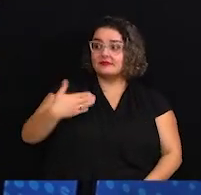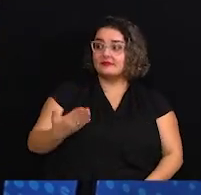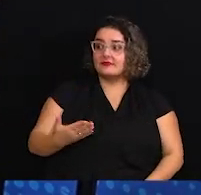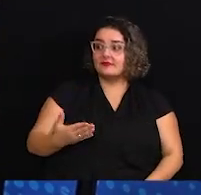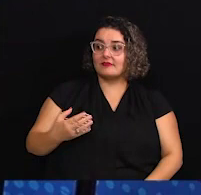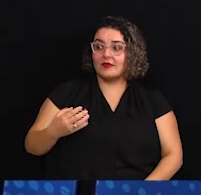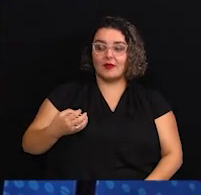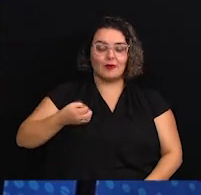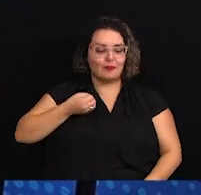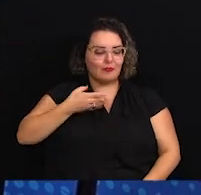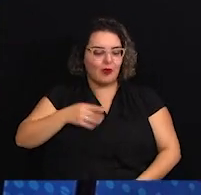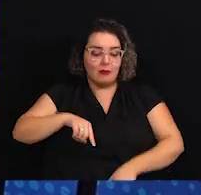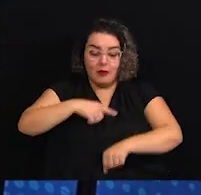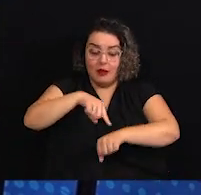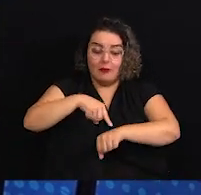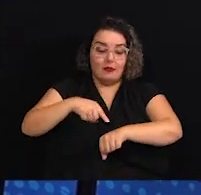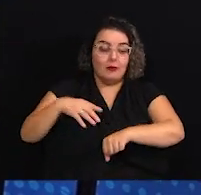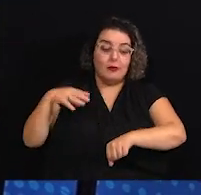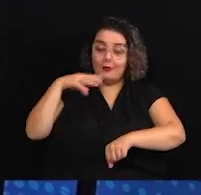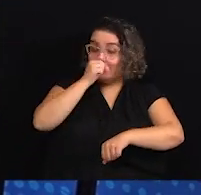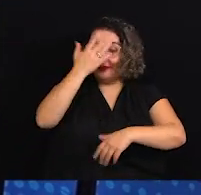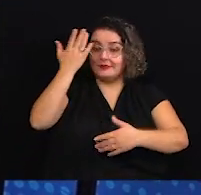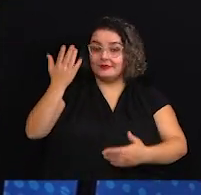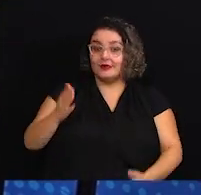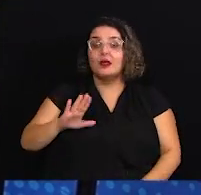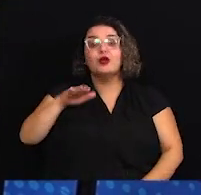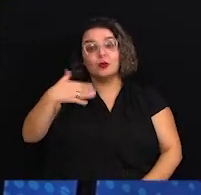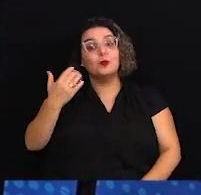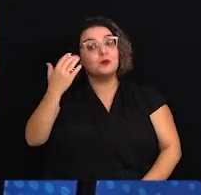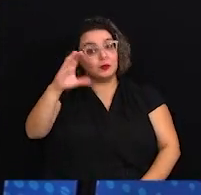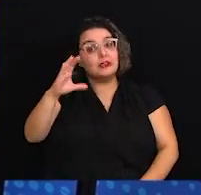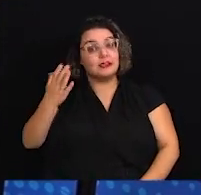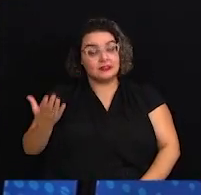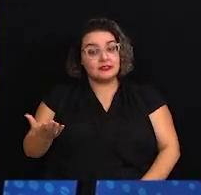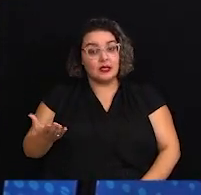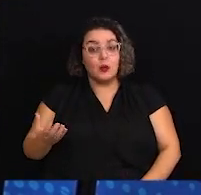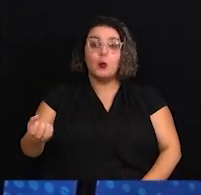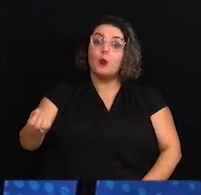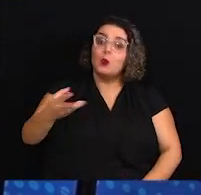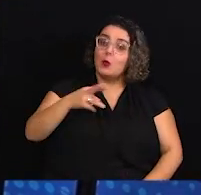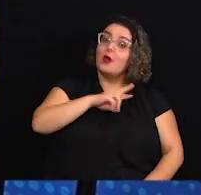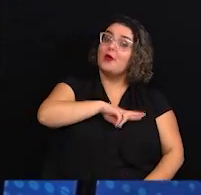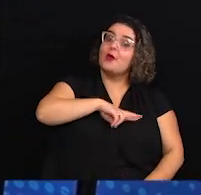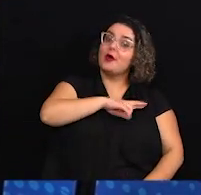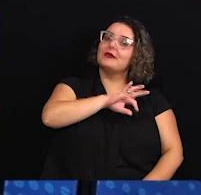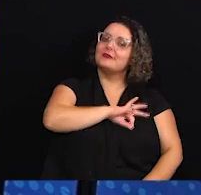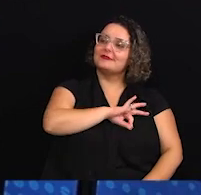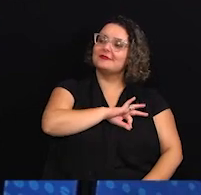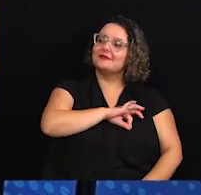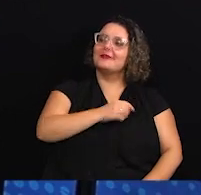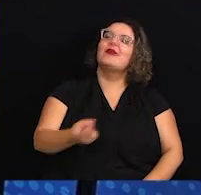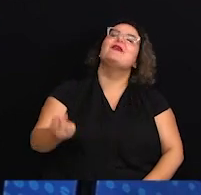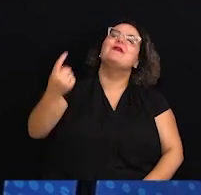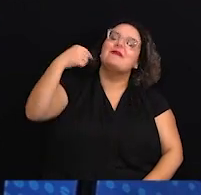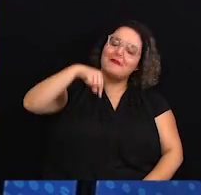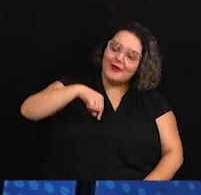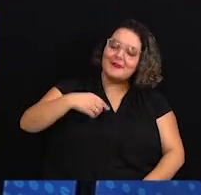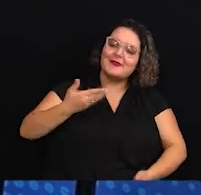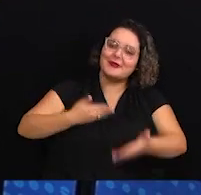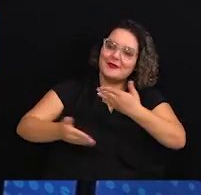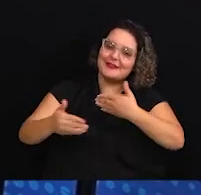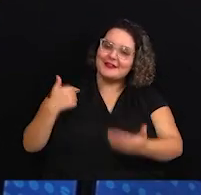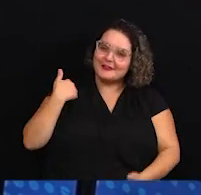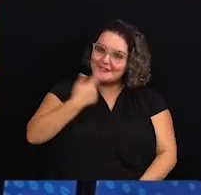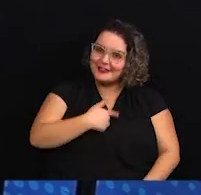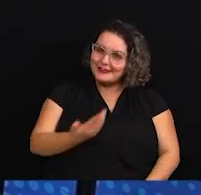bom, passa super rápido. E quando for lançar esse novo romance policial aí, volta aqui para compartilhar com a